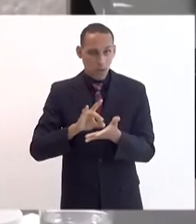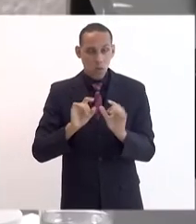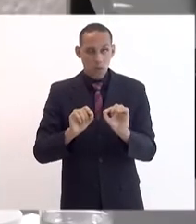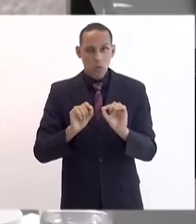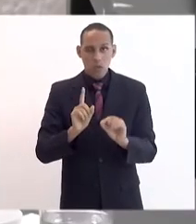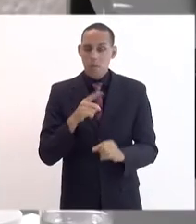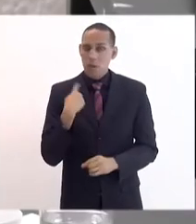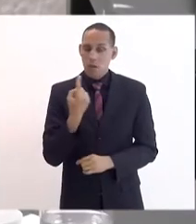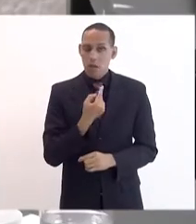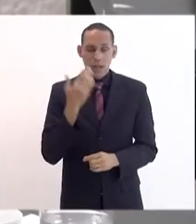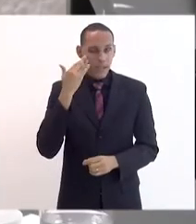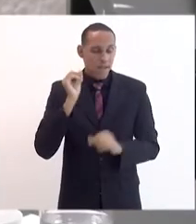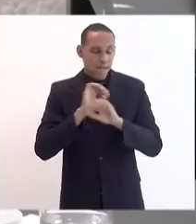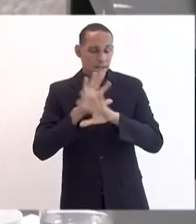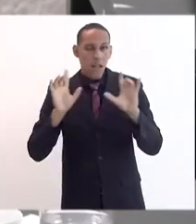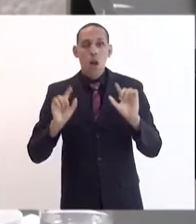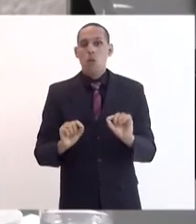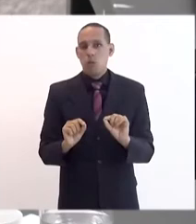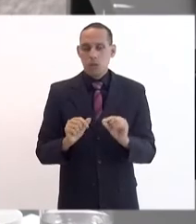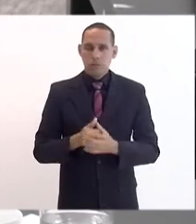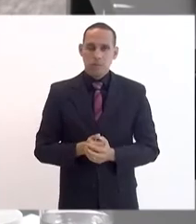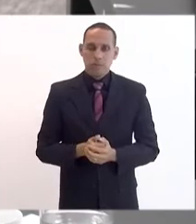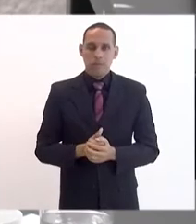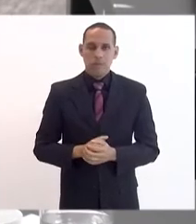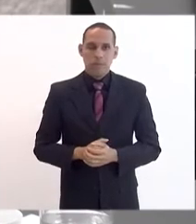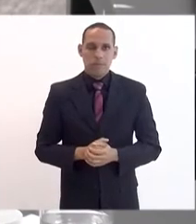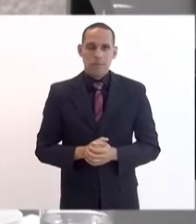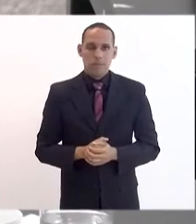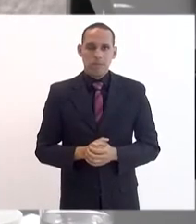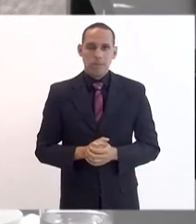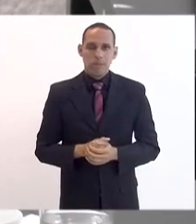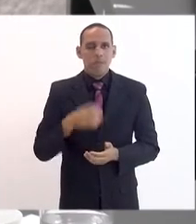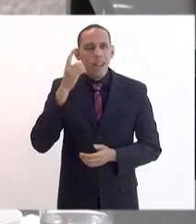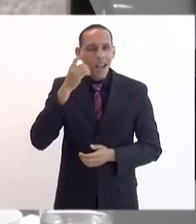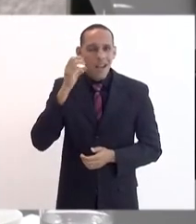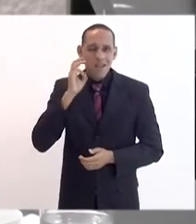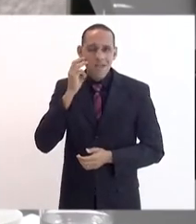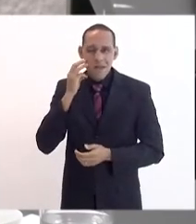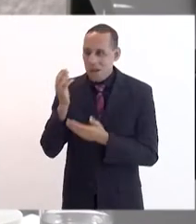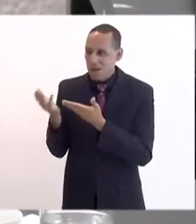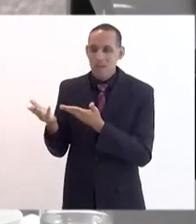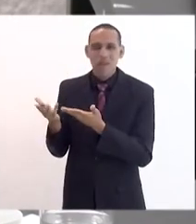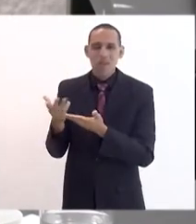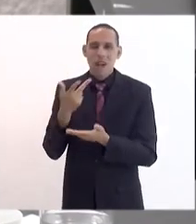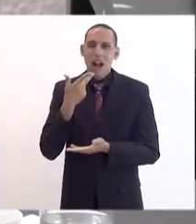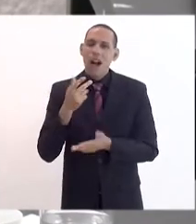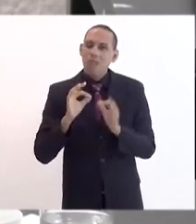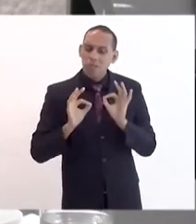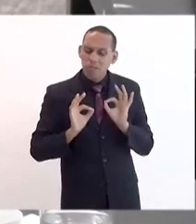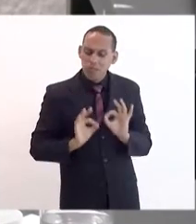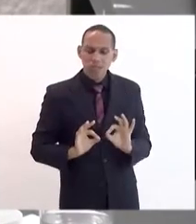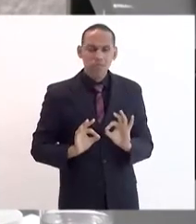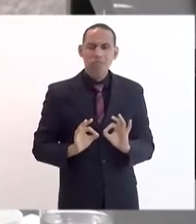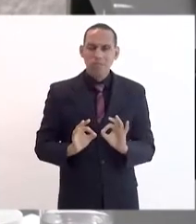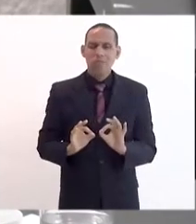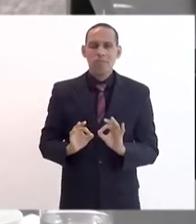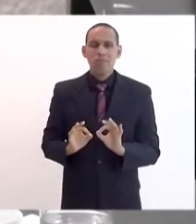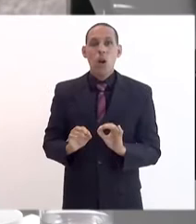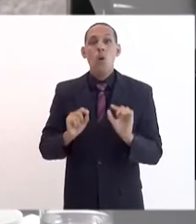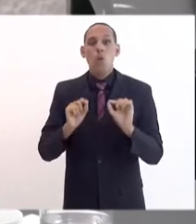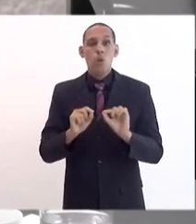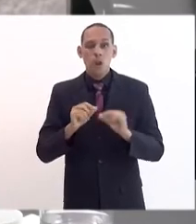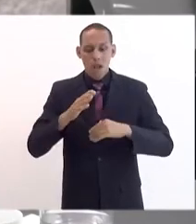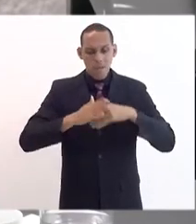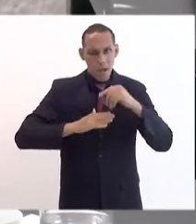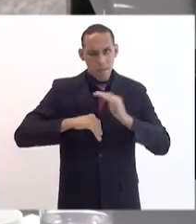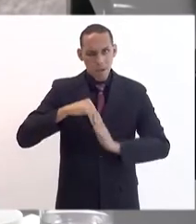para a gente, para todos nós, que não, o deputado Valdeque é muito, muito feliz com a sua fala. Não é